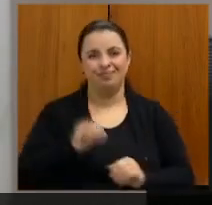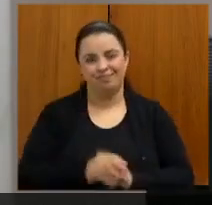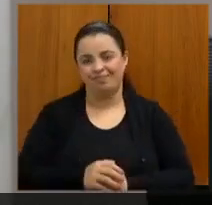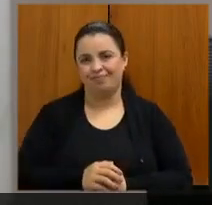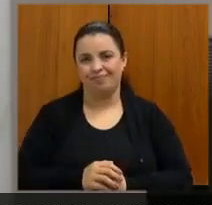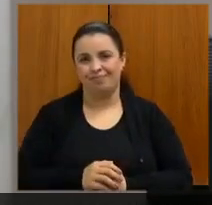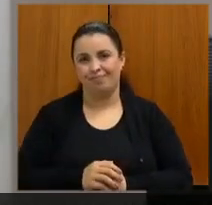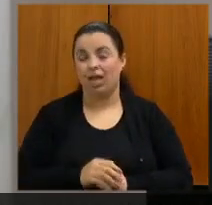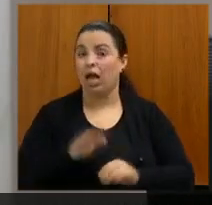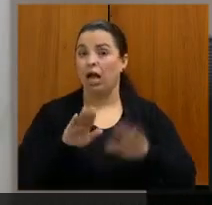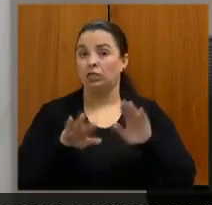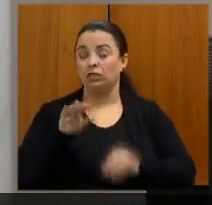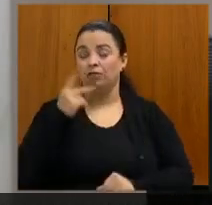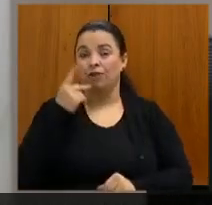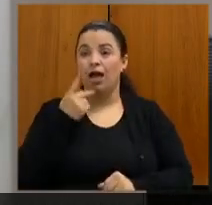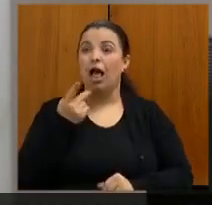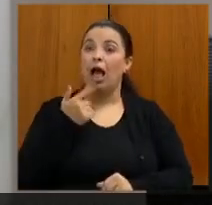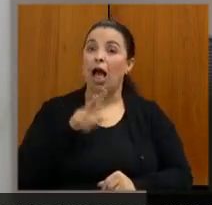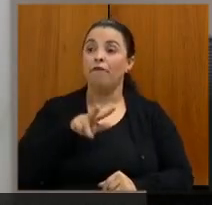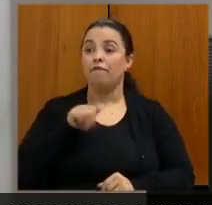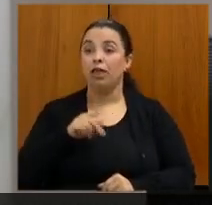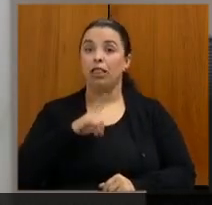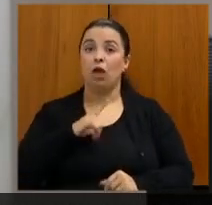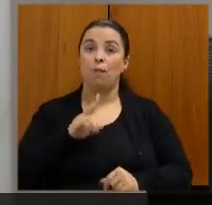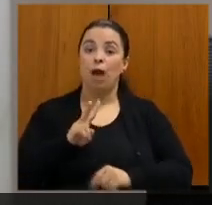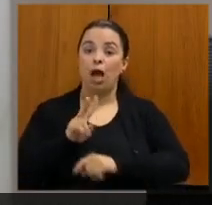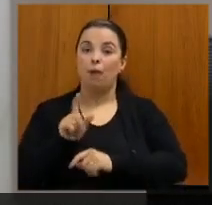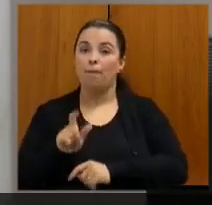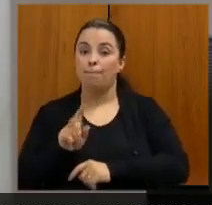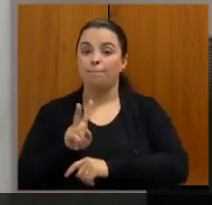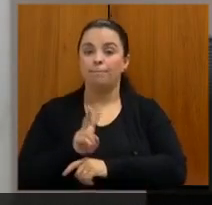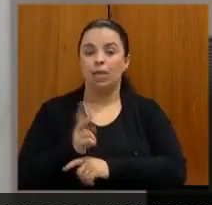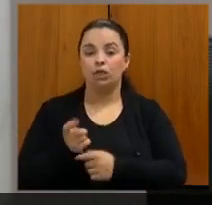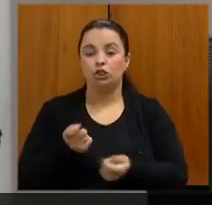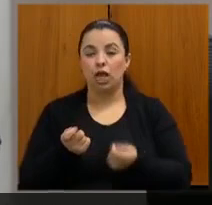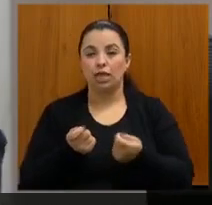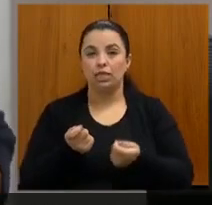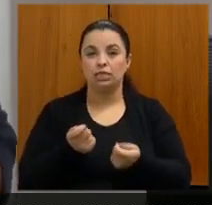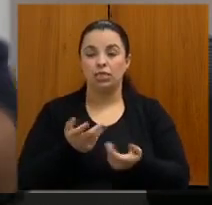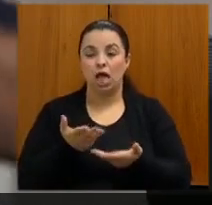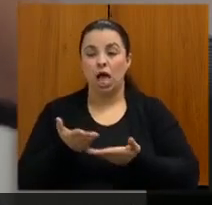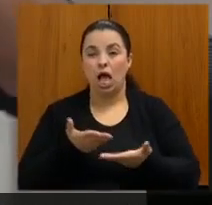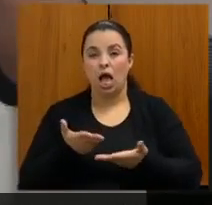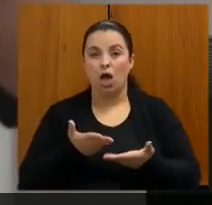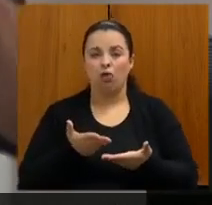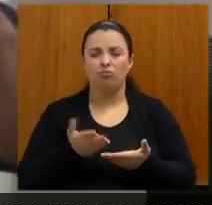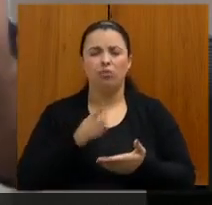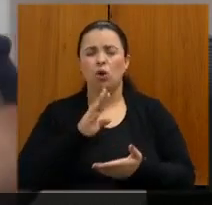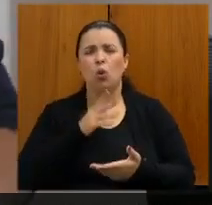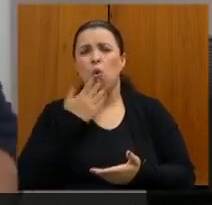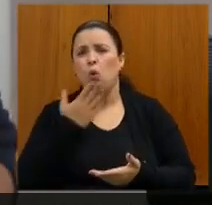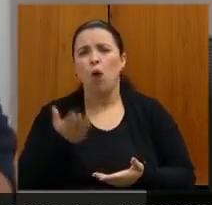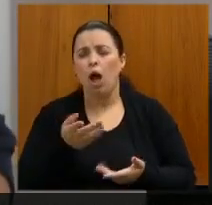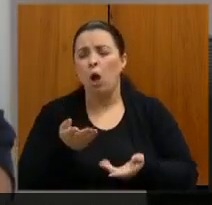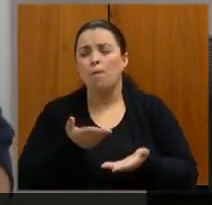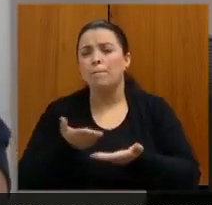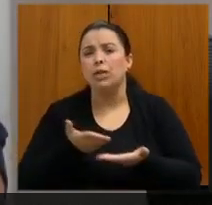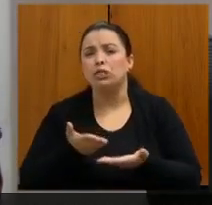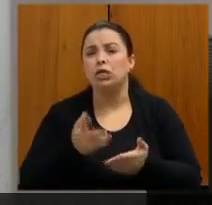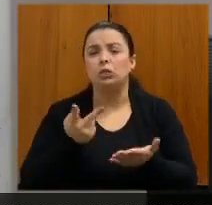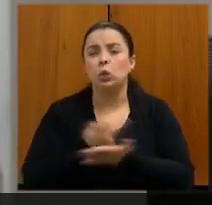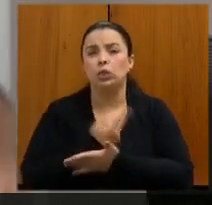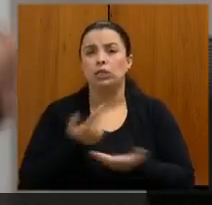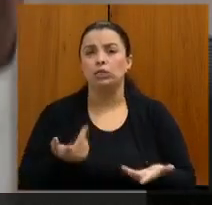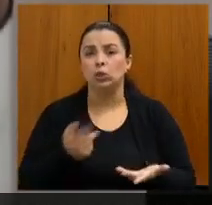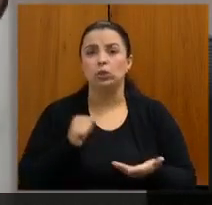e fala eu vou me ocorreu uma mediação Que tipo de mediação ocorreu se as relações elas são muito desiguais e